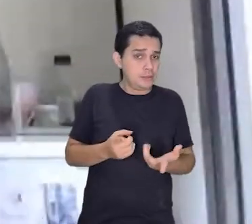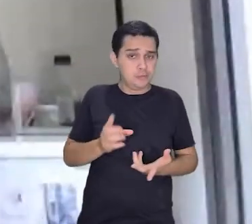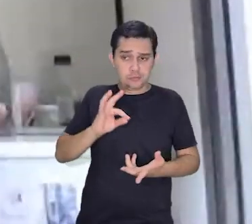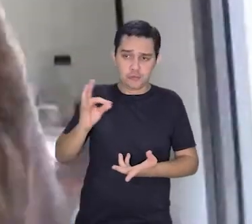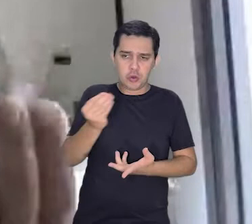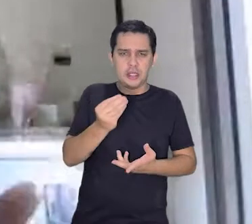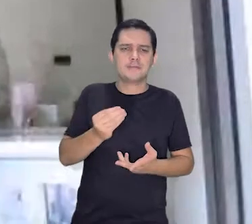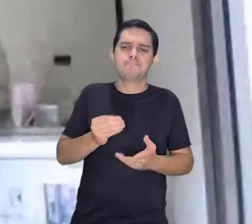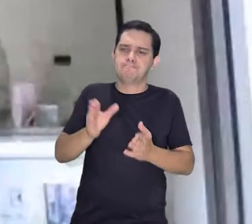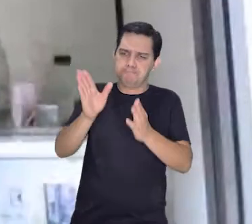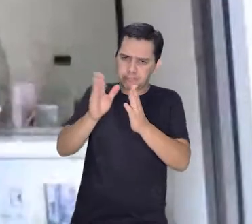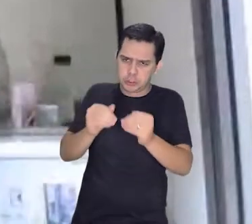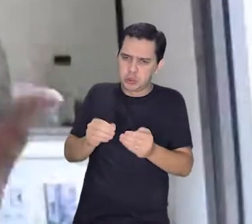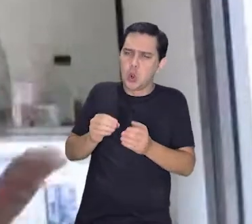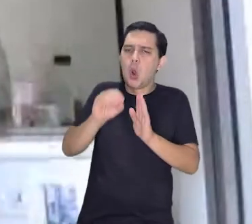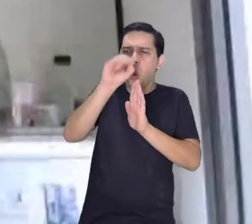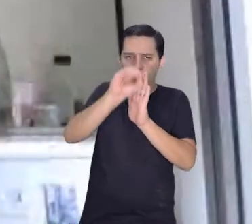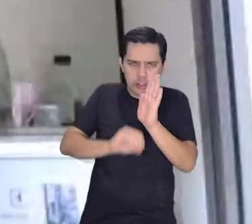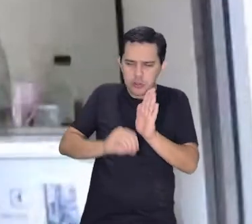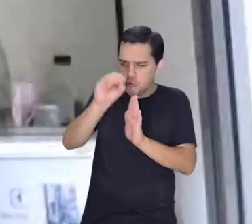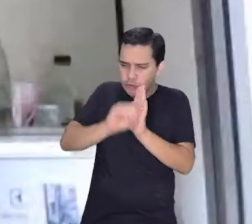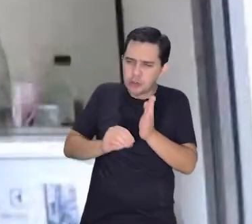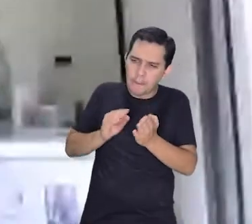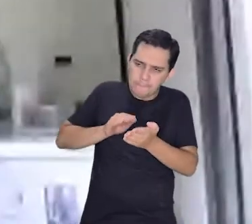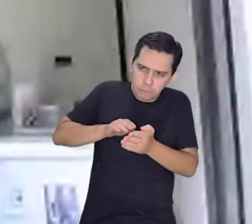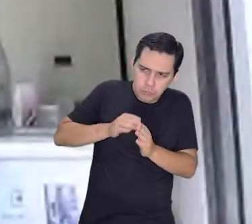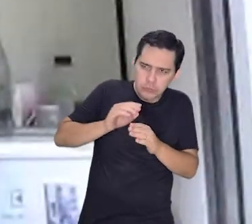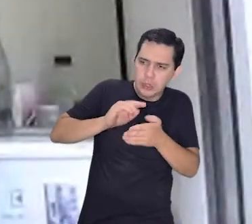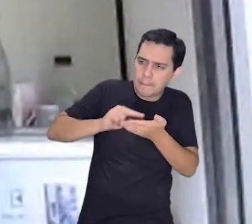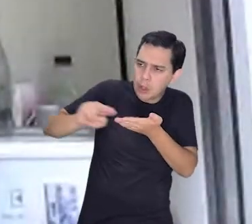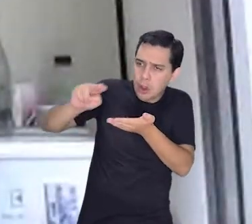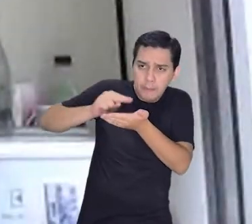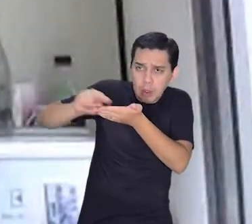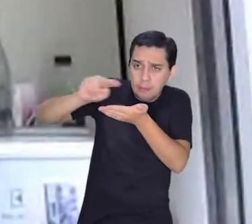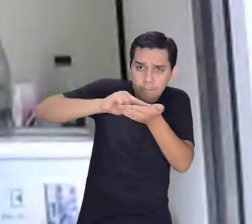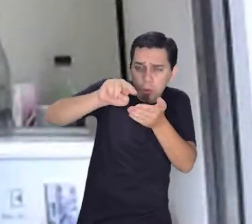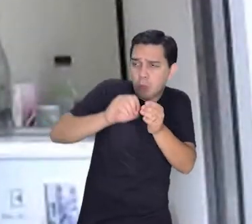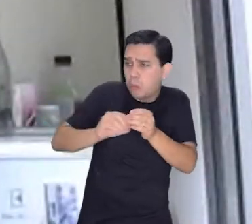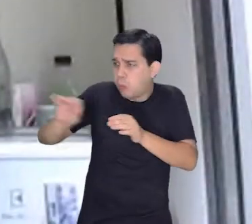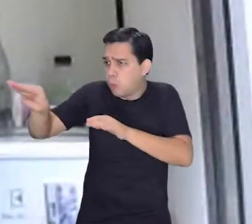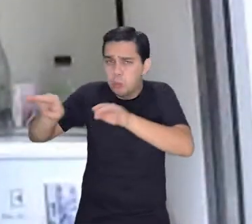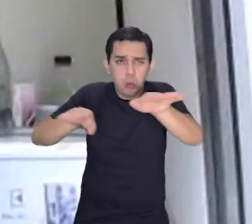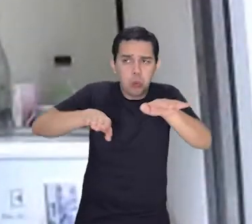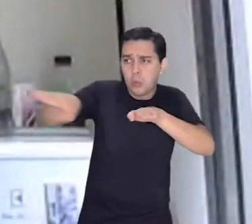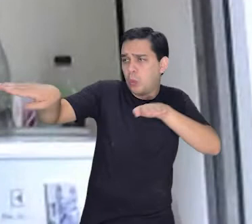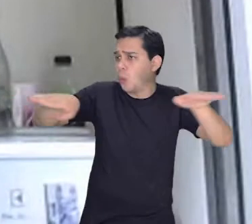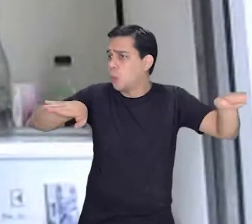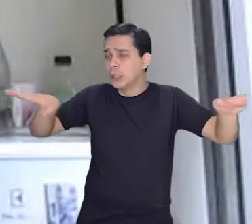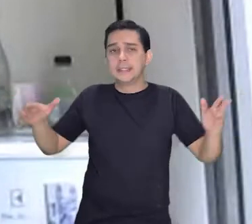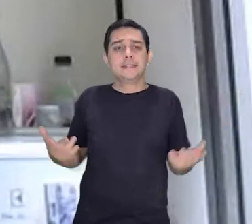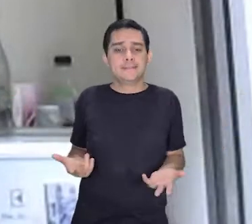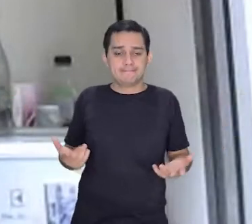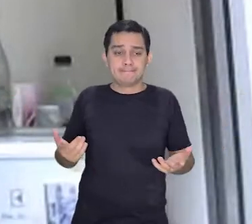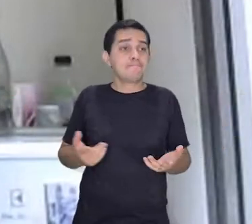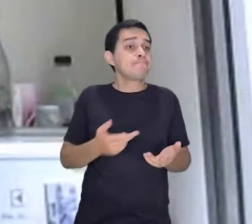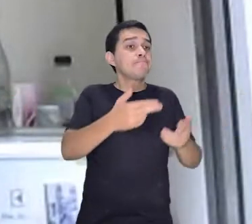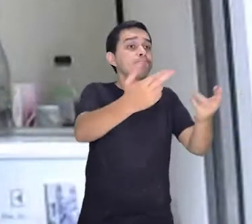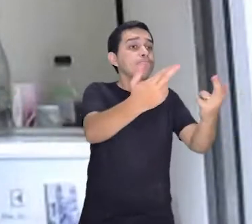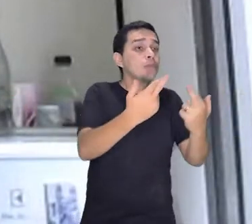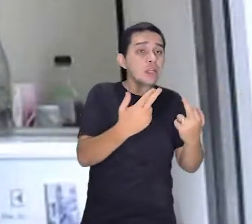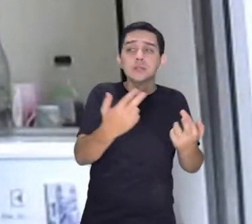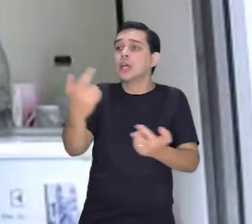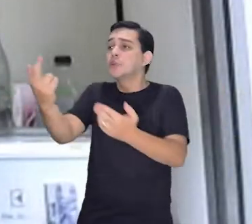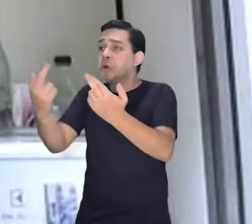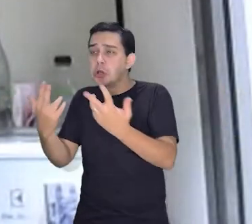gente encaminhou diversos ofícios, houve toda uma investigação, né, em curso, e diante do insucesso da apresentação de